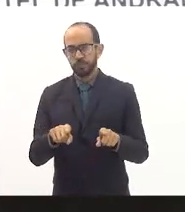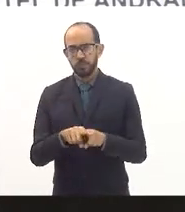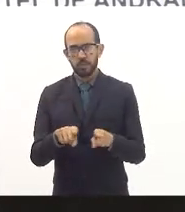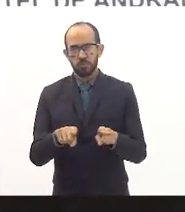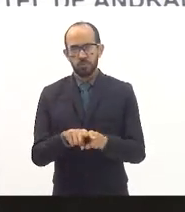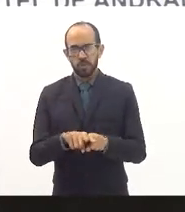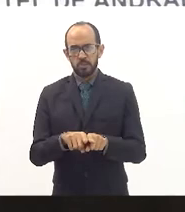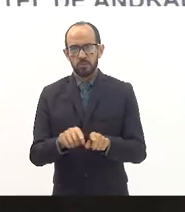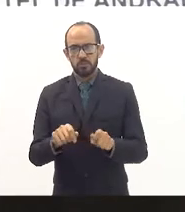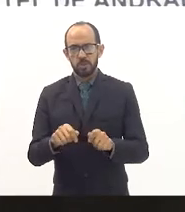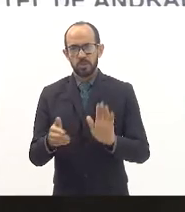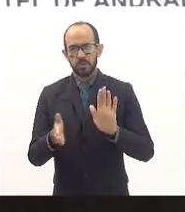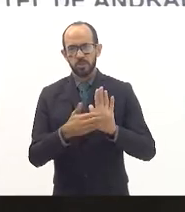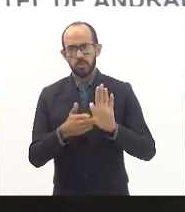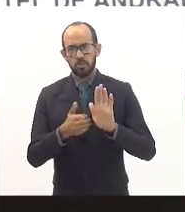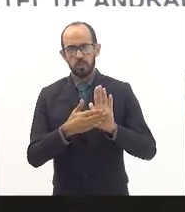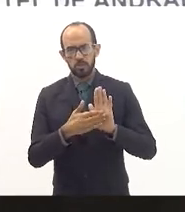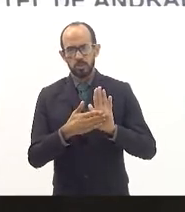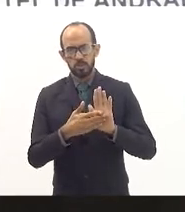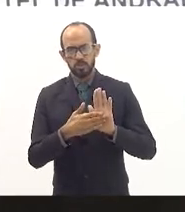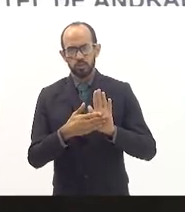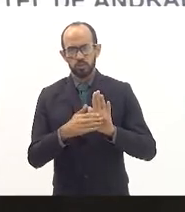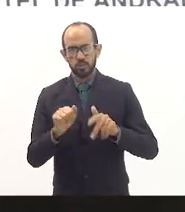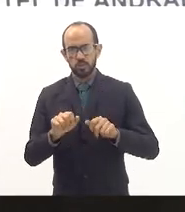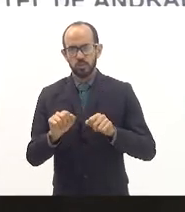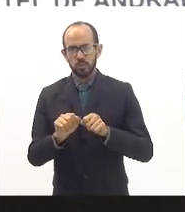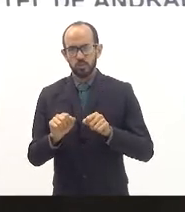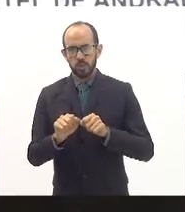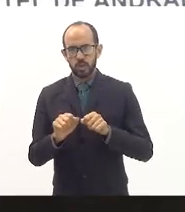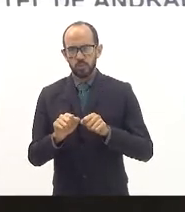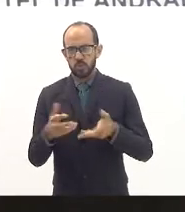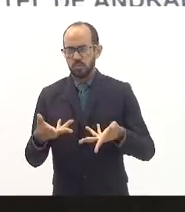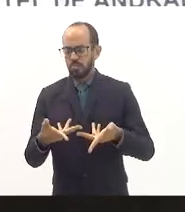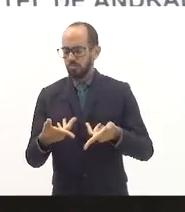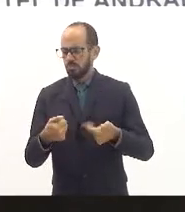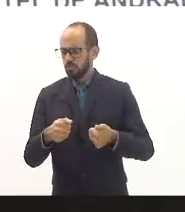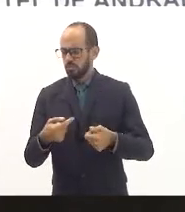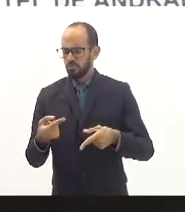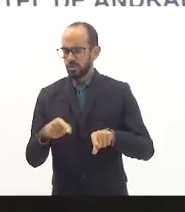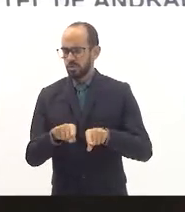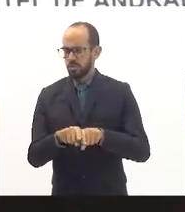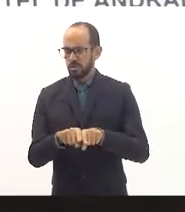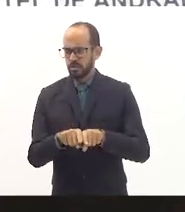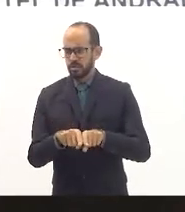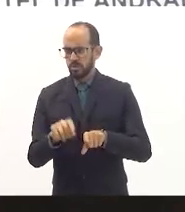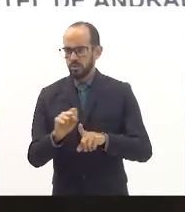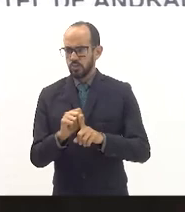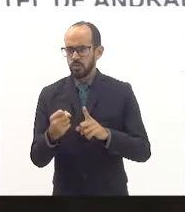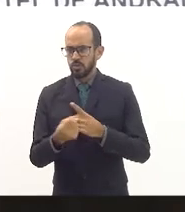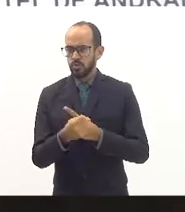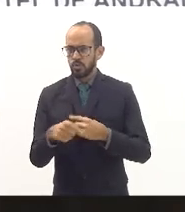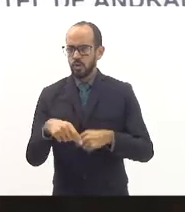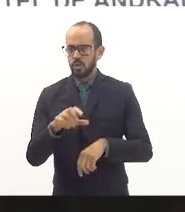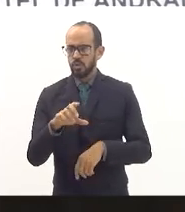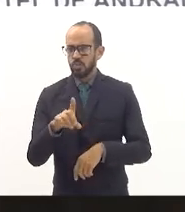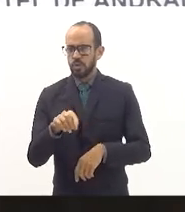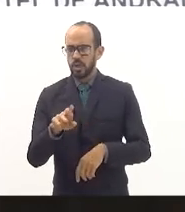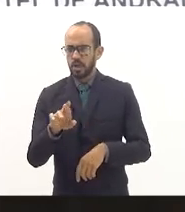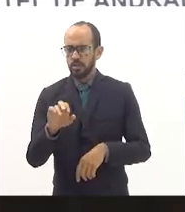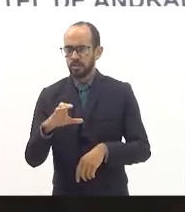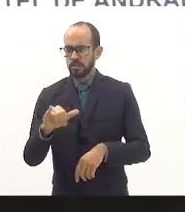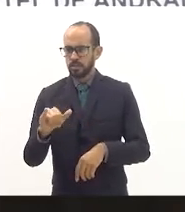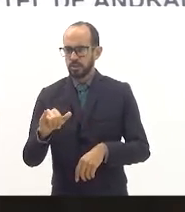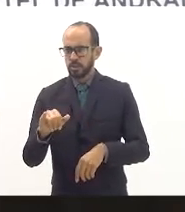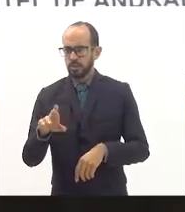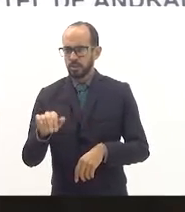deste antigo compromisso, realizado com a brilhante parceria do sociólogo e educador Darcy Ribeiro, que lhe